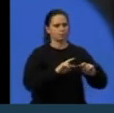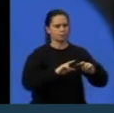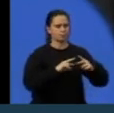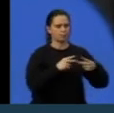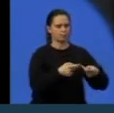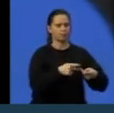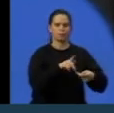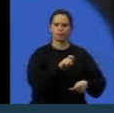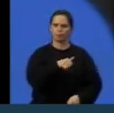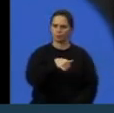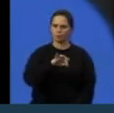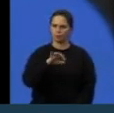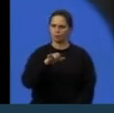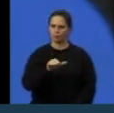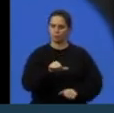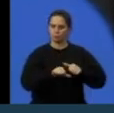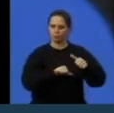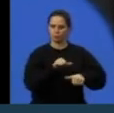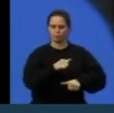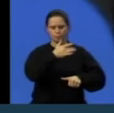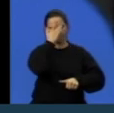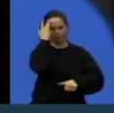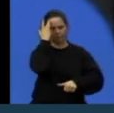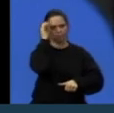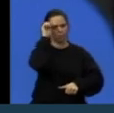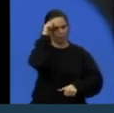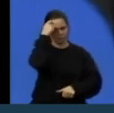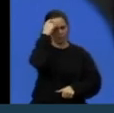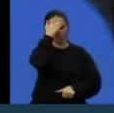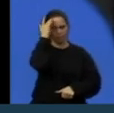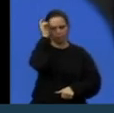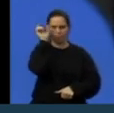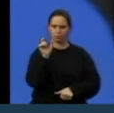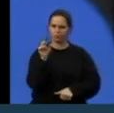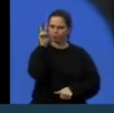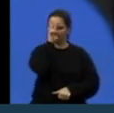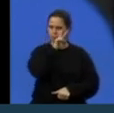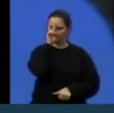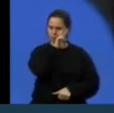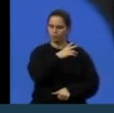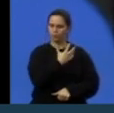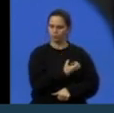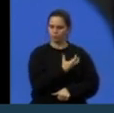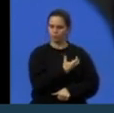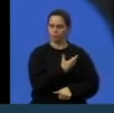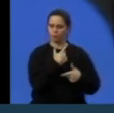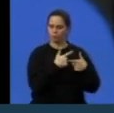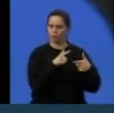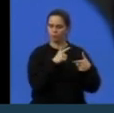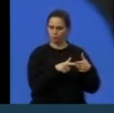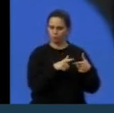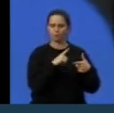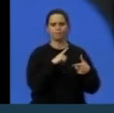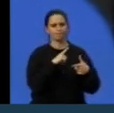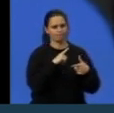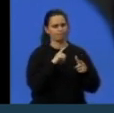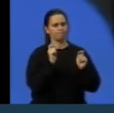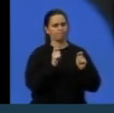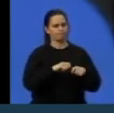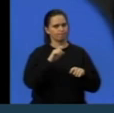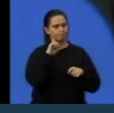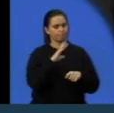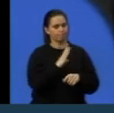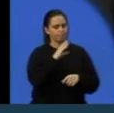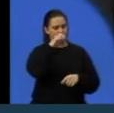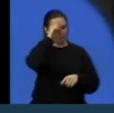genéticas. Pessoas da raça negra com histórico familiar de doenças cardiovasculares também têm mais chances de terem um